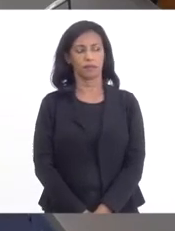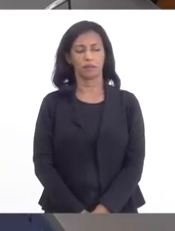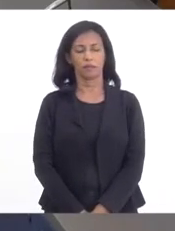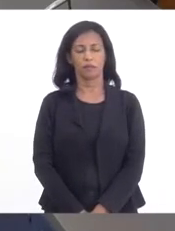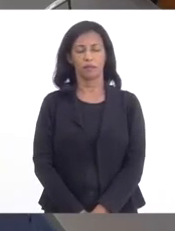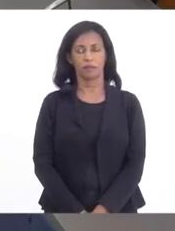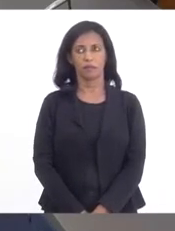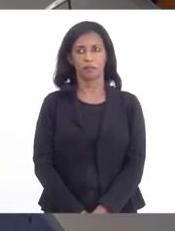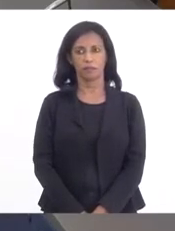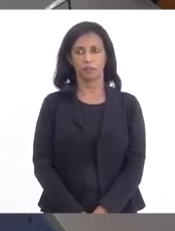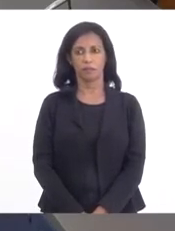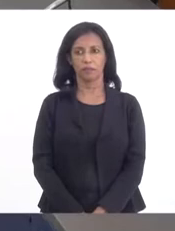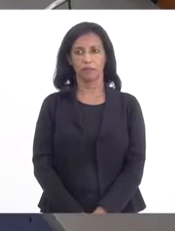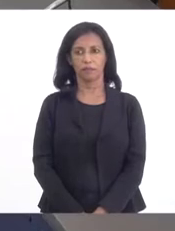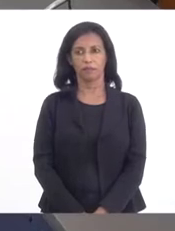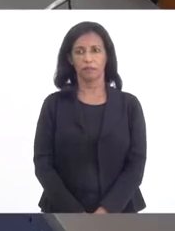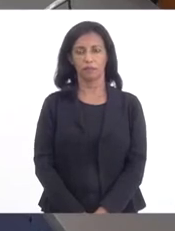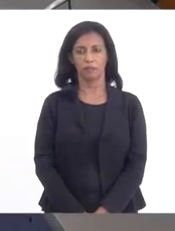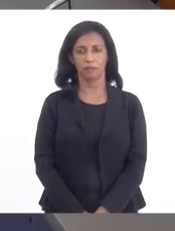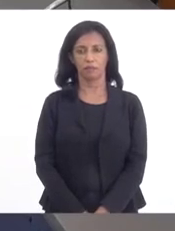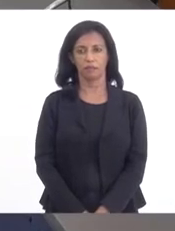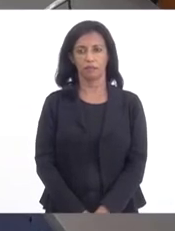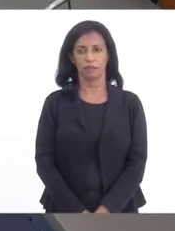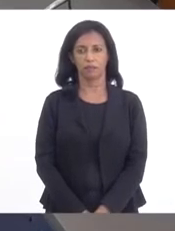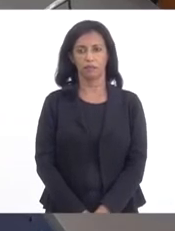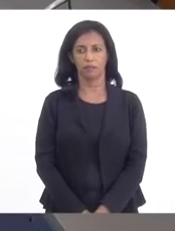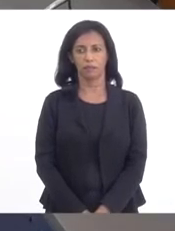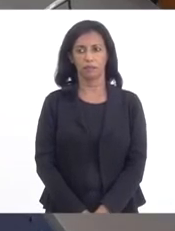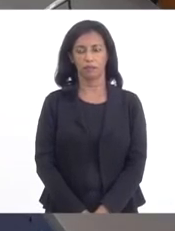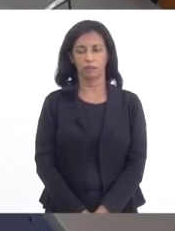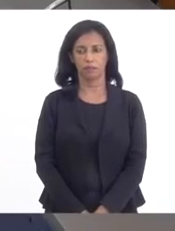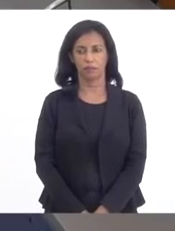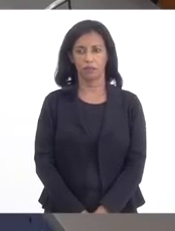Tem que trazer para o texto isso, senão...